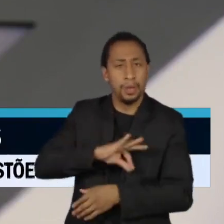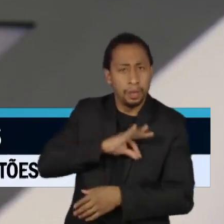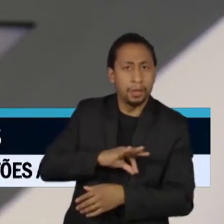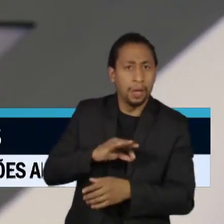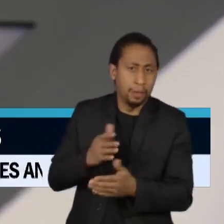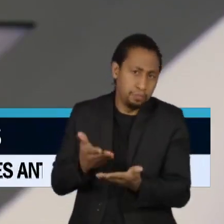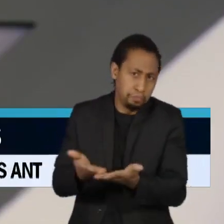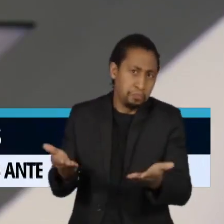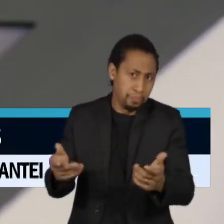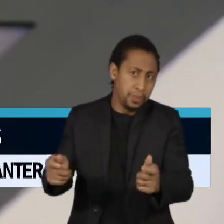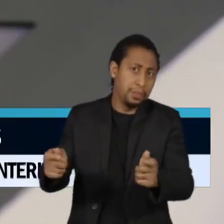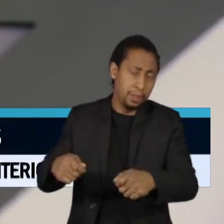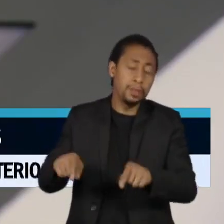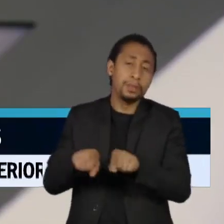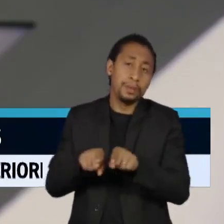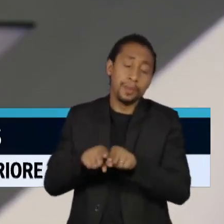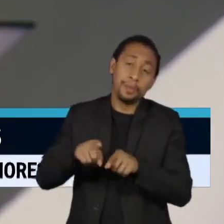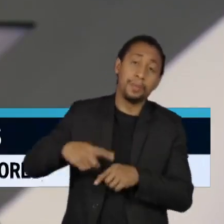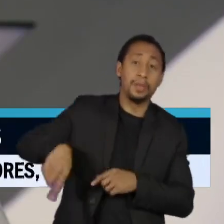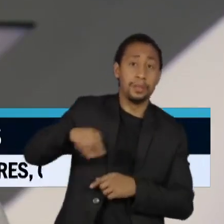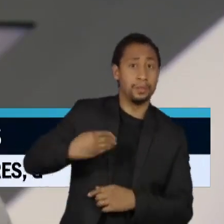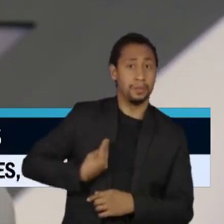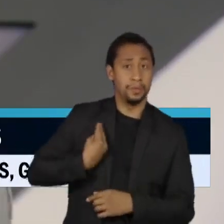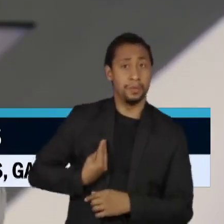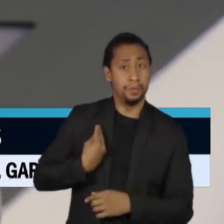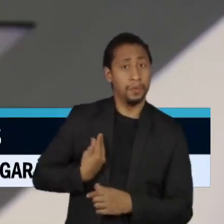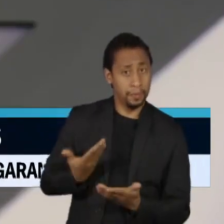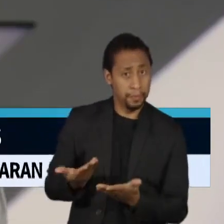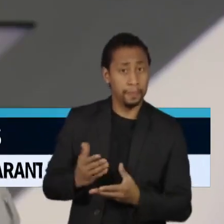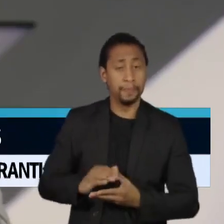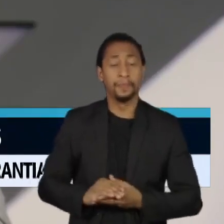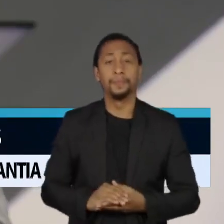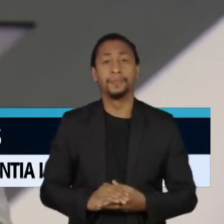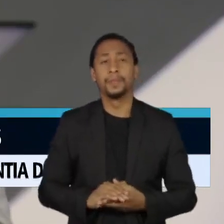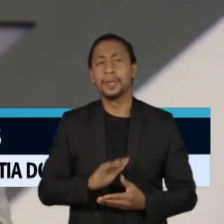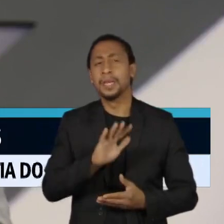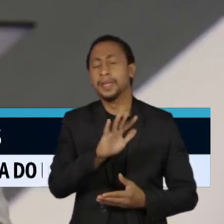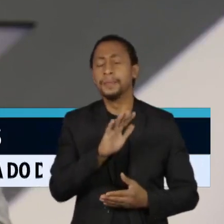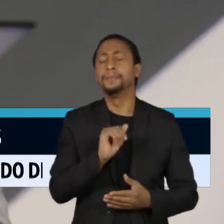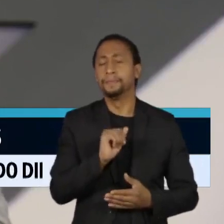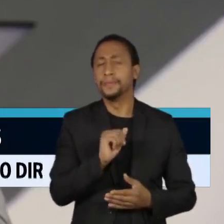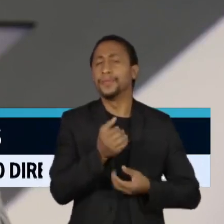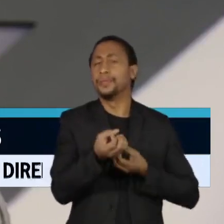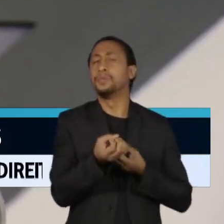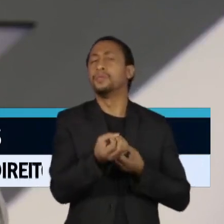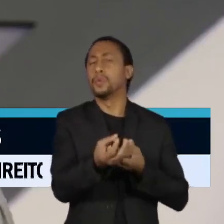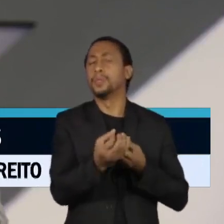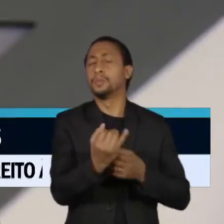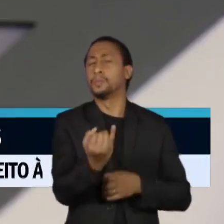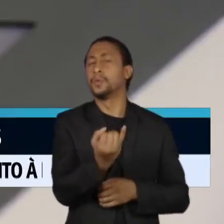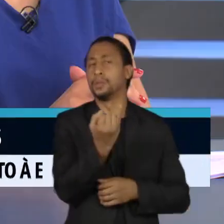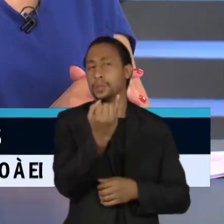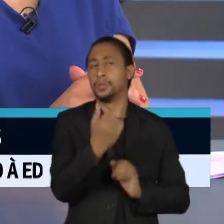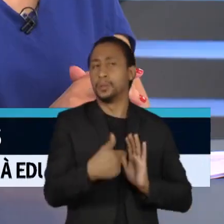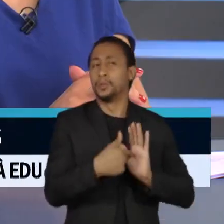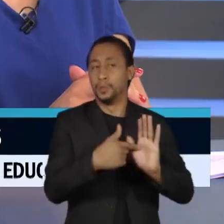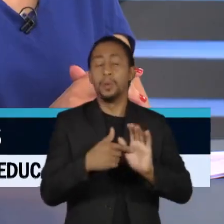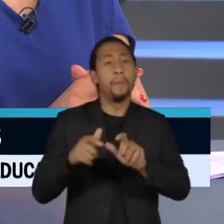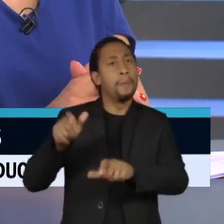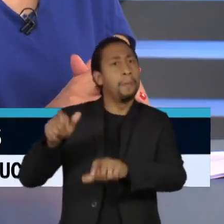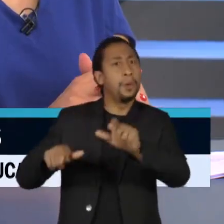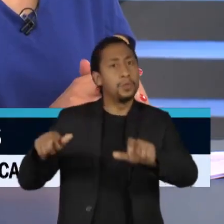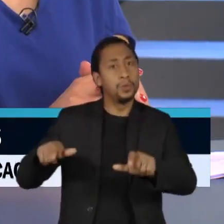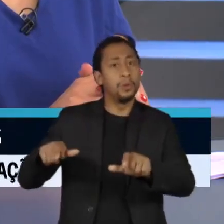e também, possibilidades de sobrevivência. Mas tem um fator importante aí dessa outra classe, que são os catadores, não